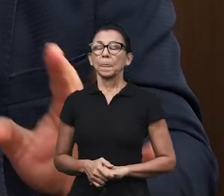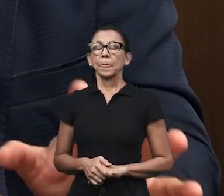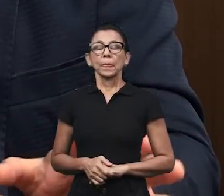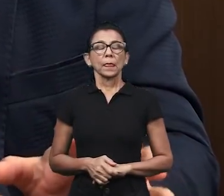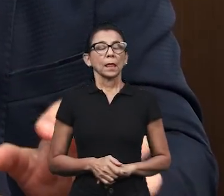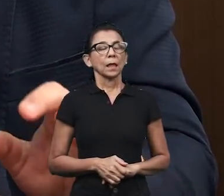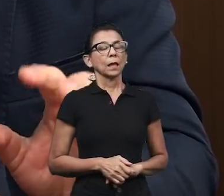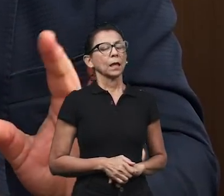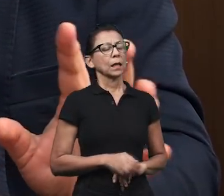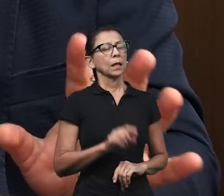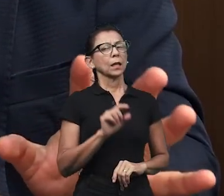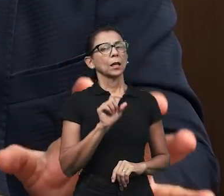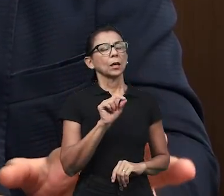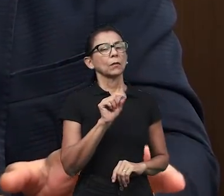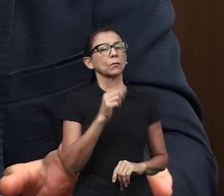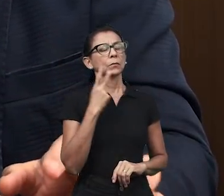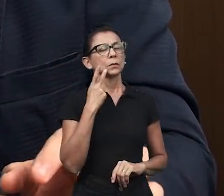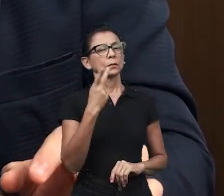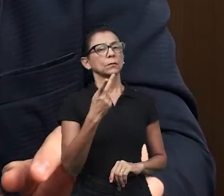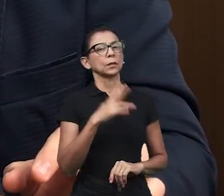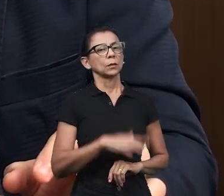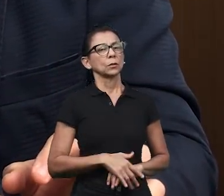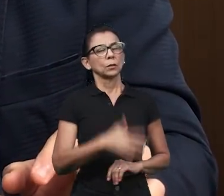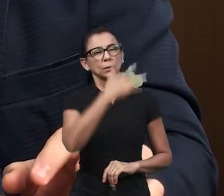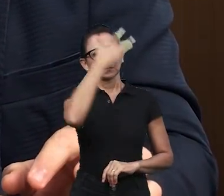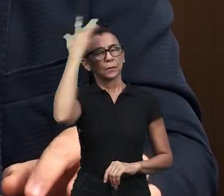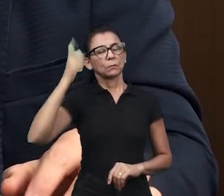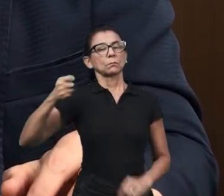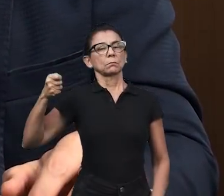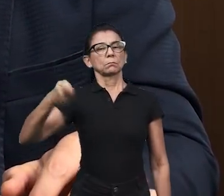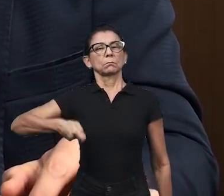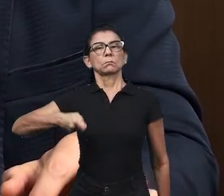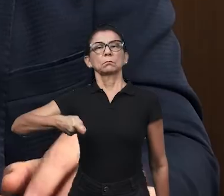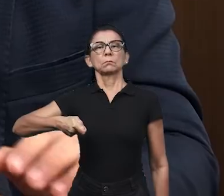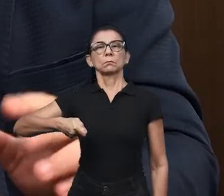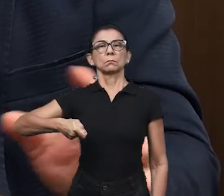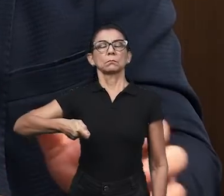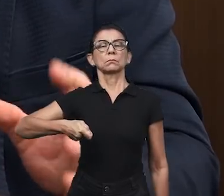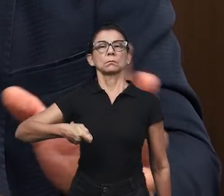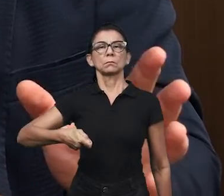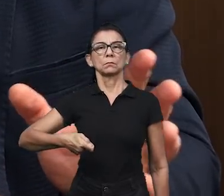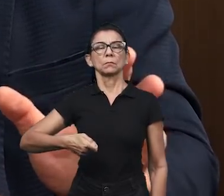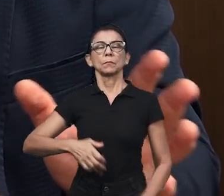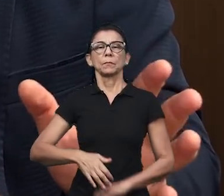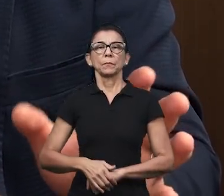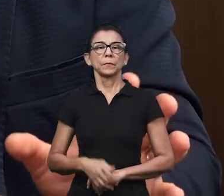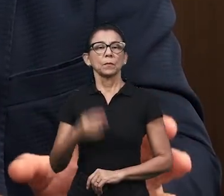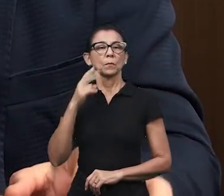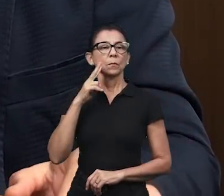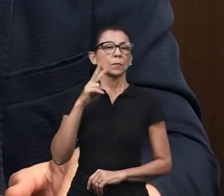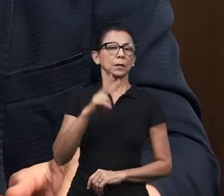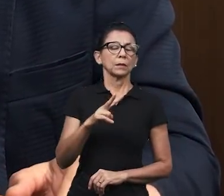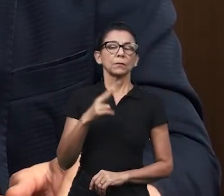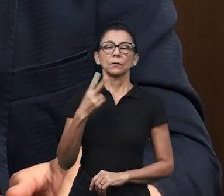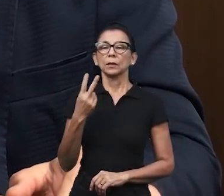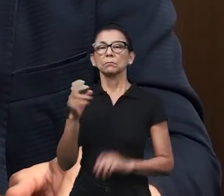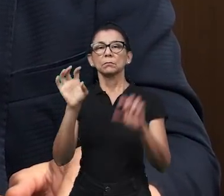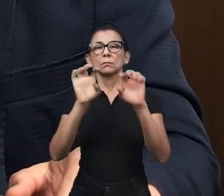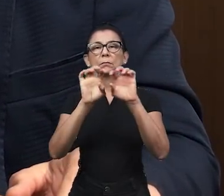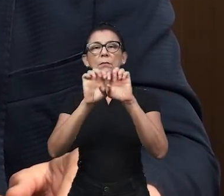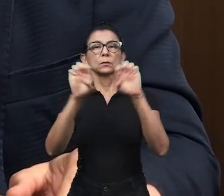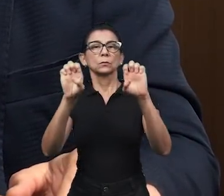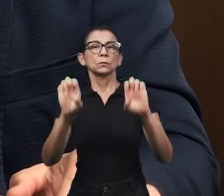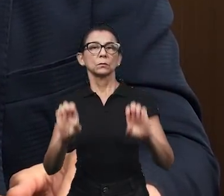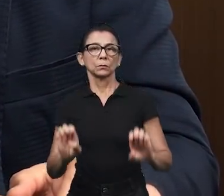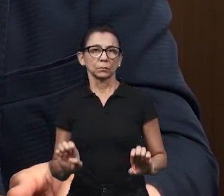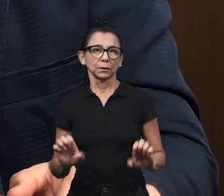do meio de governamental que vêm para ver o funcionamento, ficam encantados com isso, mas normalmente